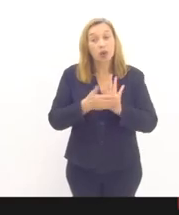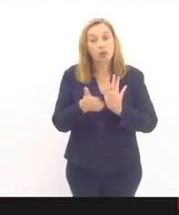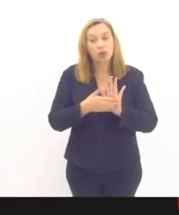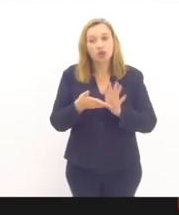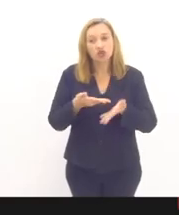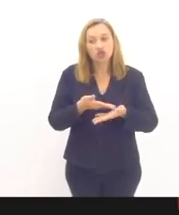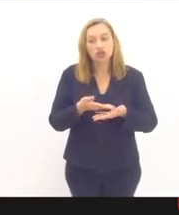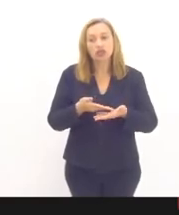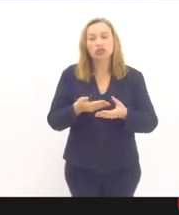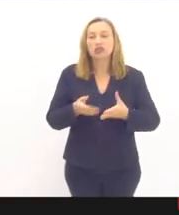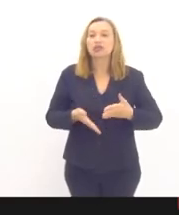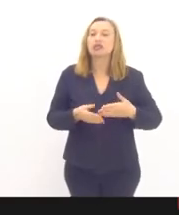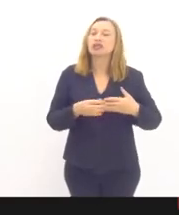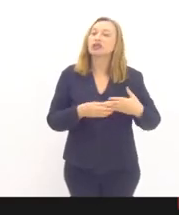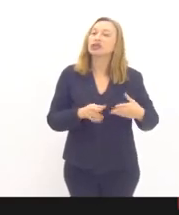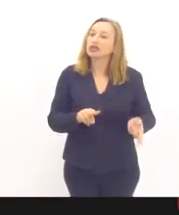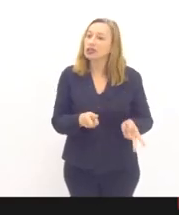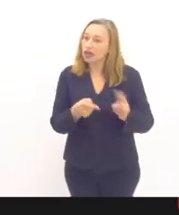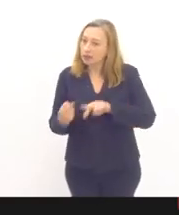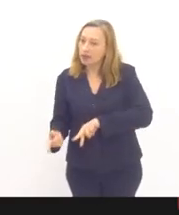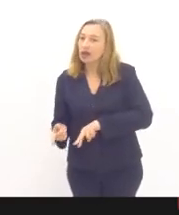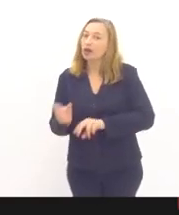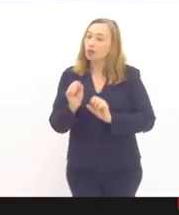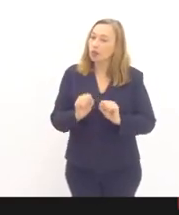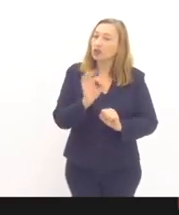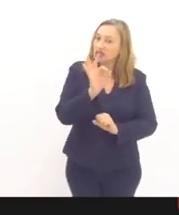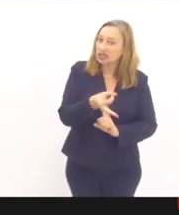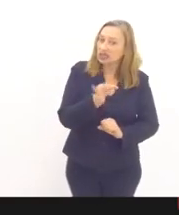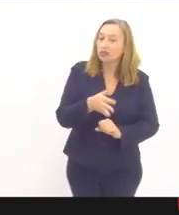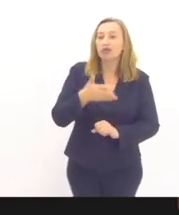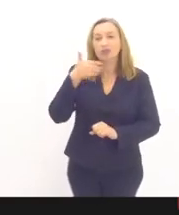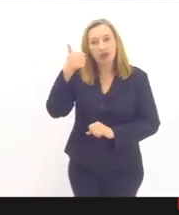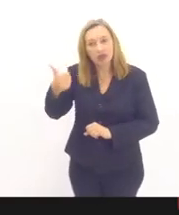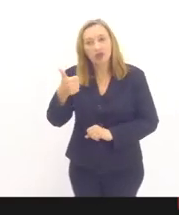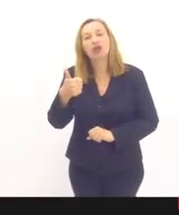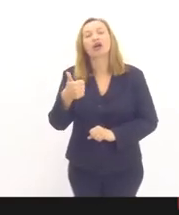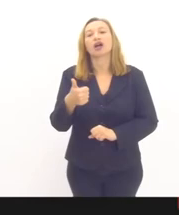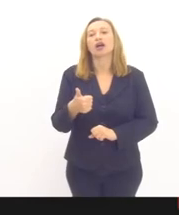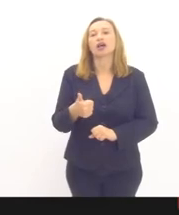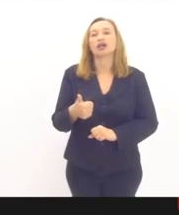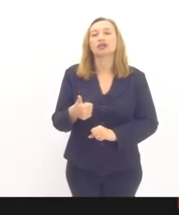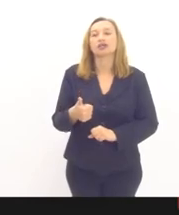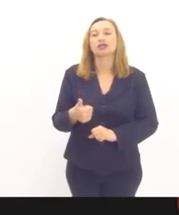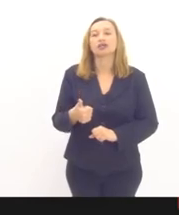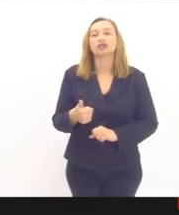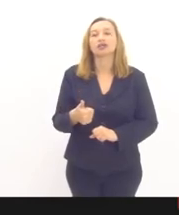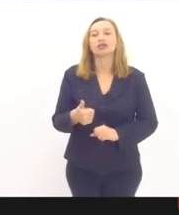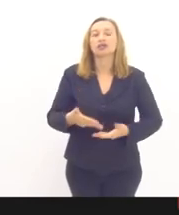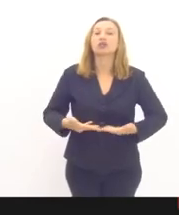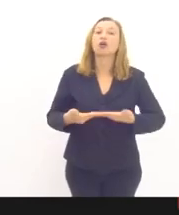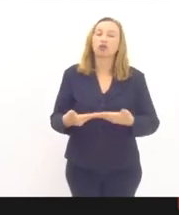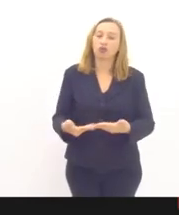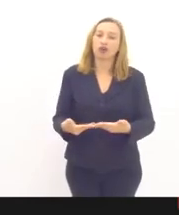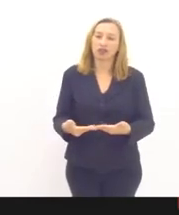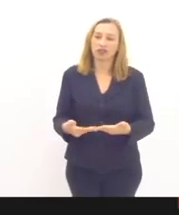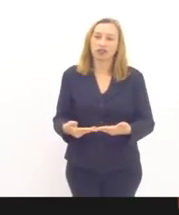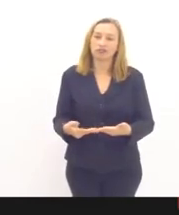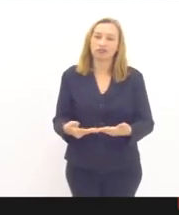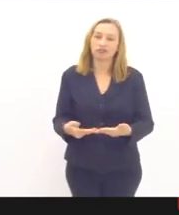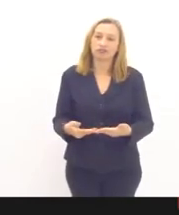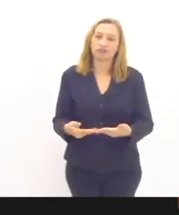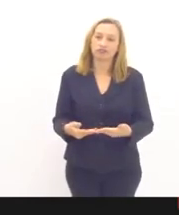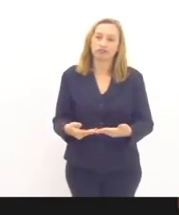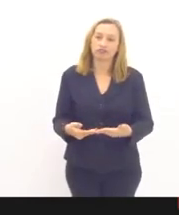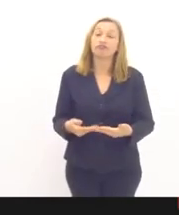propostas para que a gente possa justamente melhorar essa forma de oferta que a gente